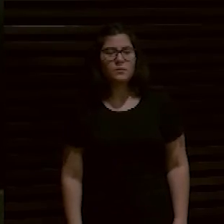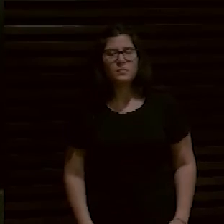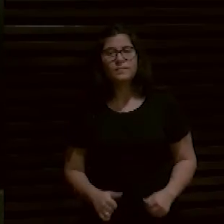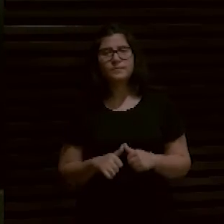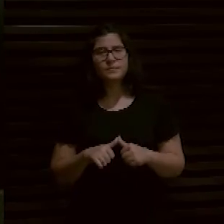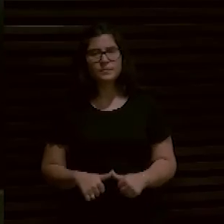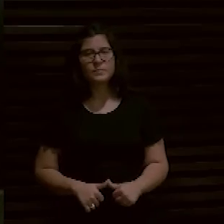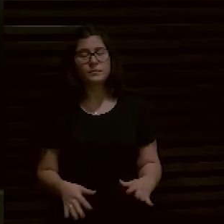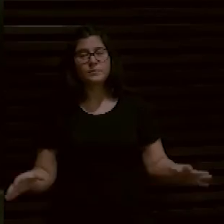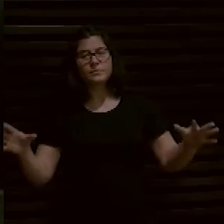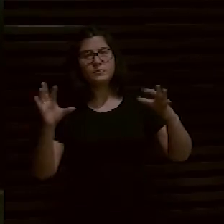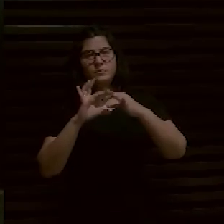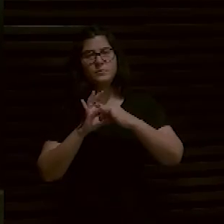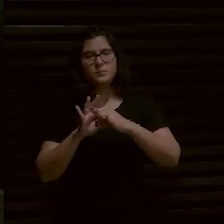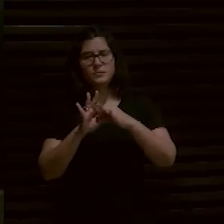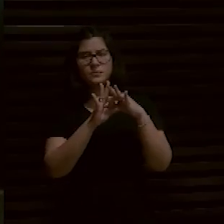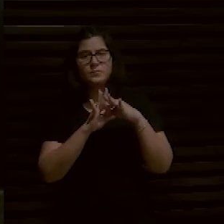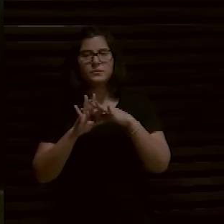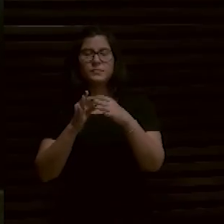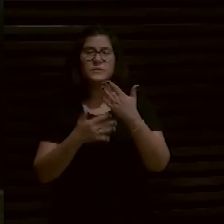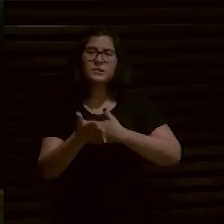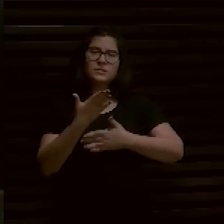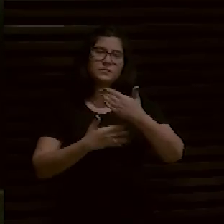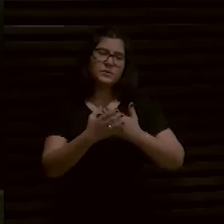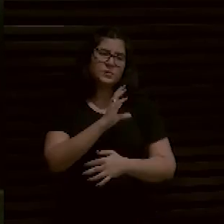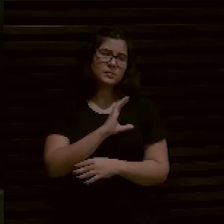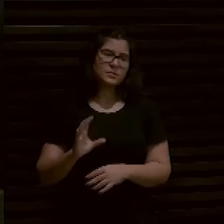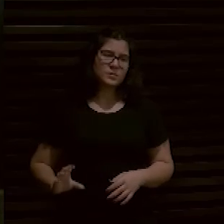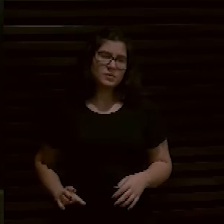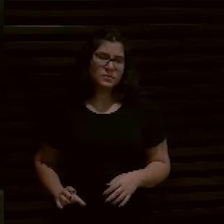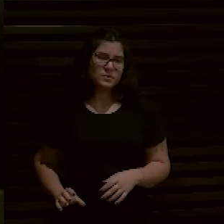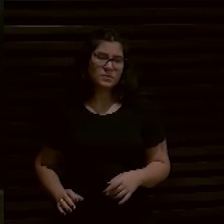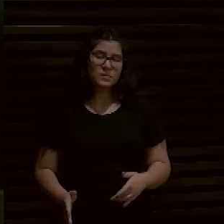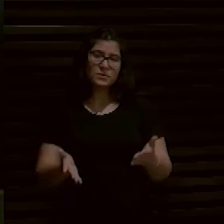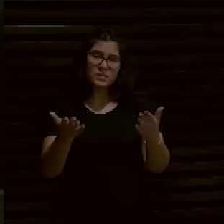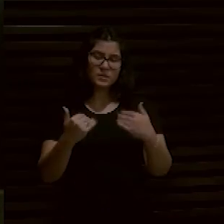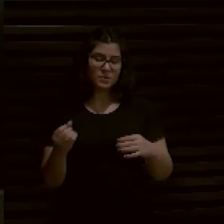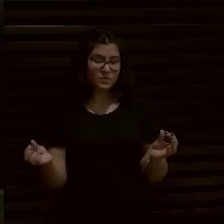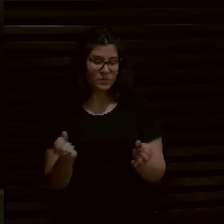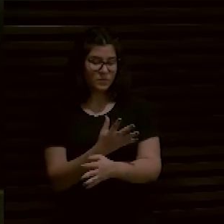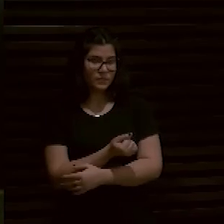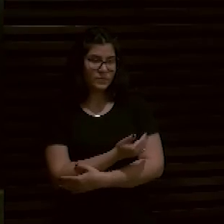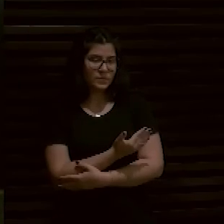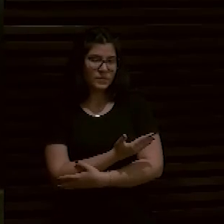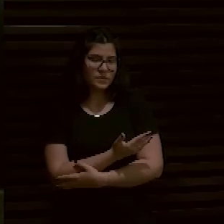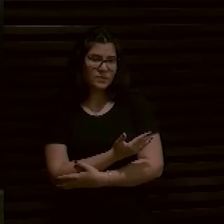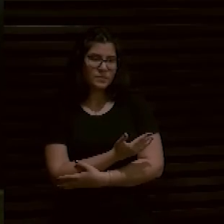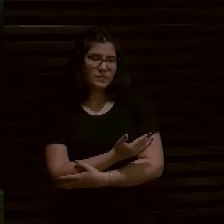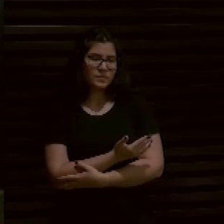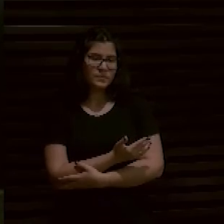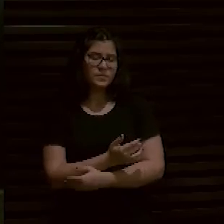nessa reconciliação por meio de Cristo, nos é dado um novo coração, porque o nosso coração é